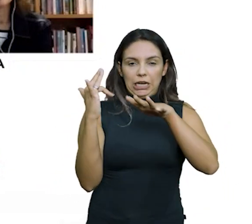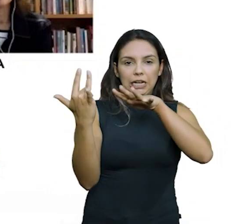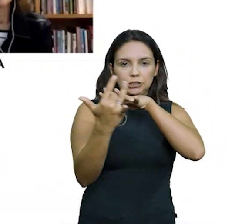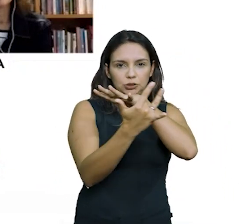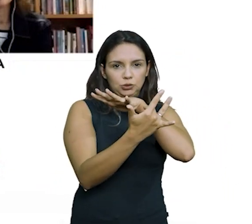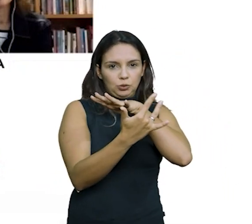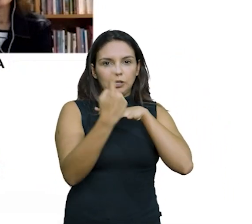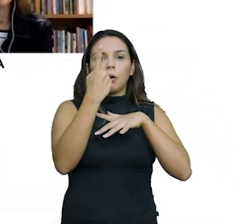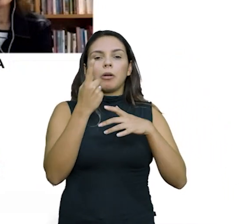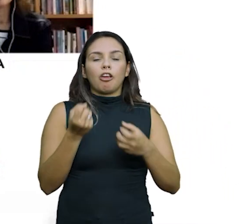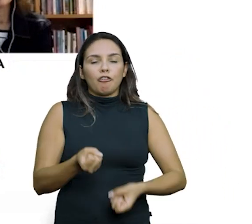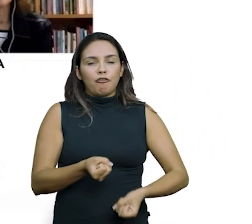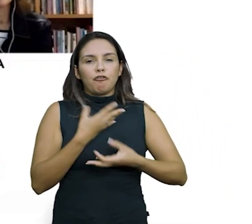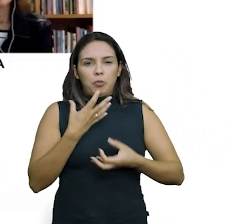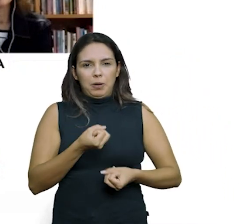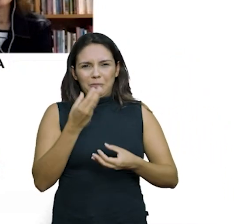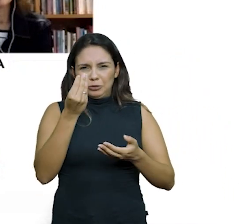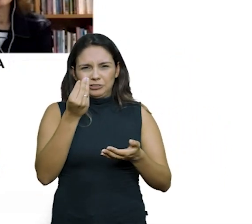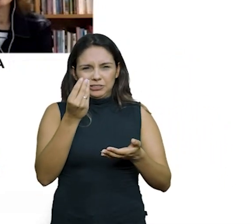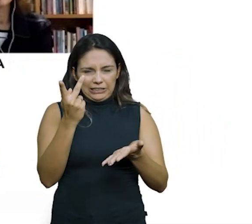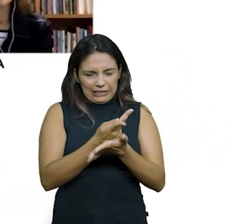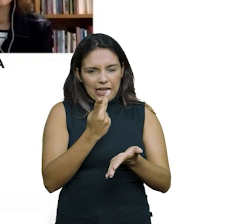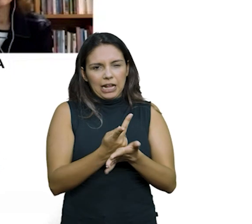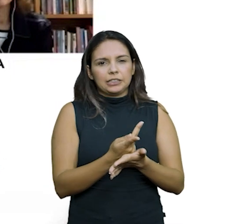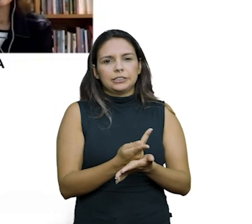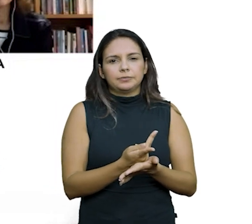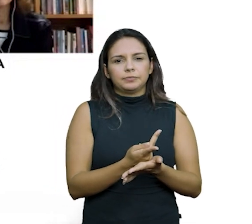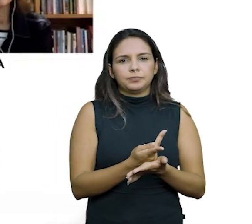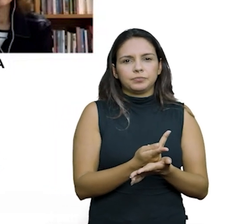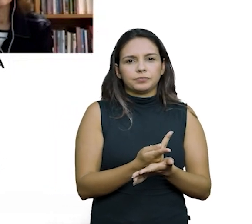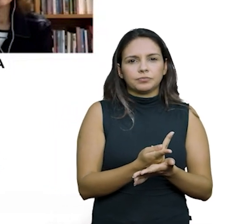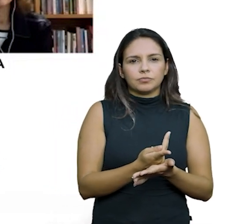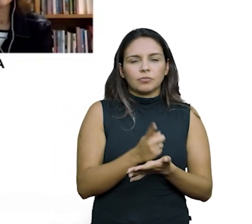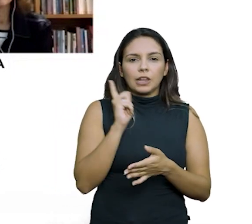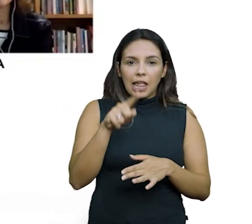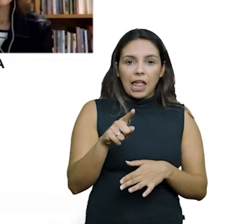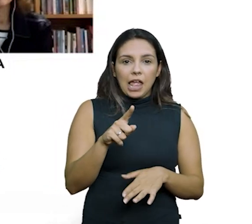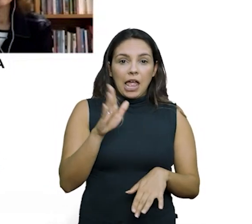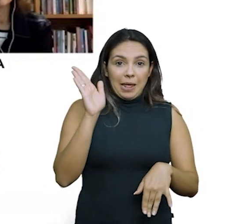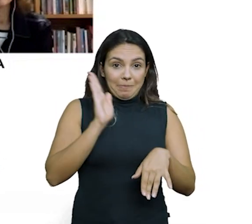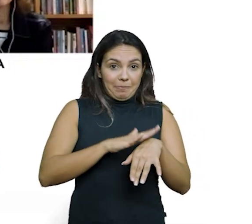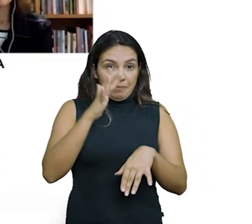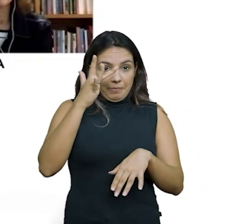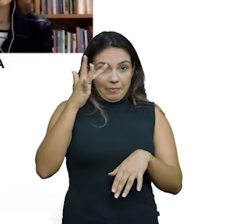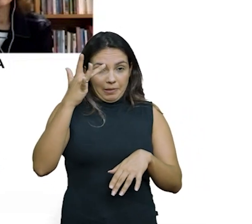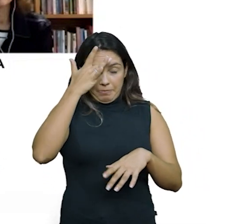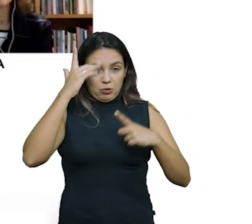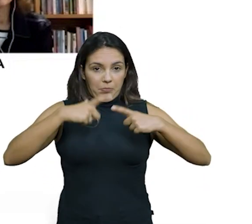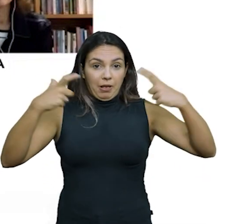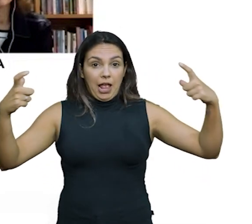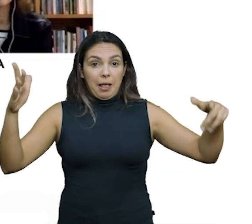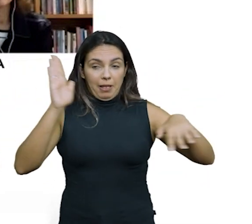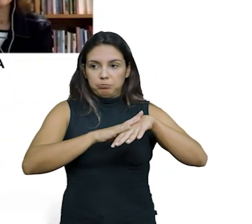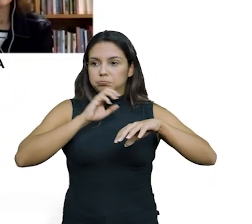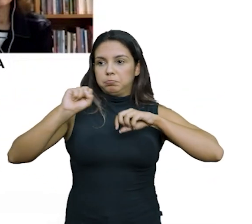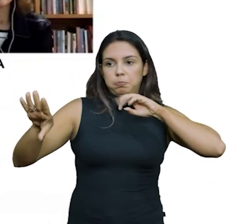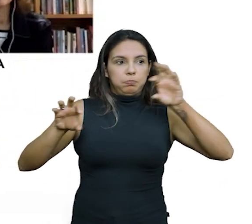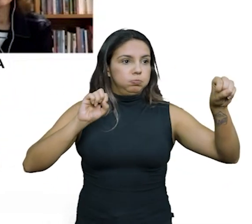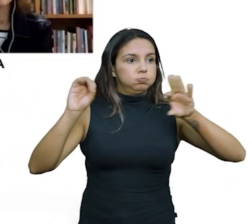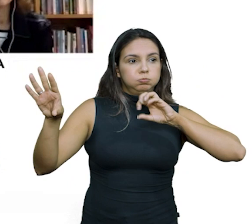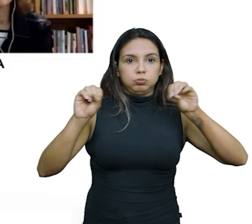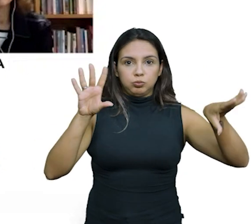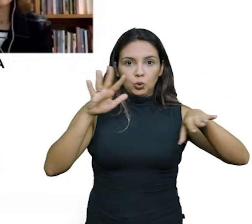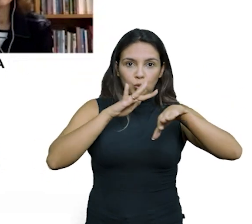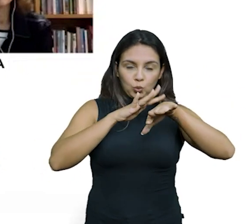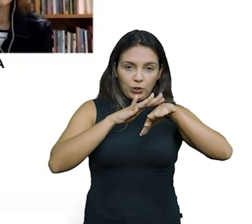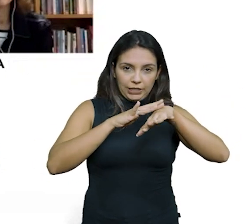uma informação aí muito deturpada, né, de que o ideal era o máximo de pessoas serem contaminadas para